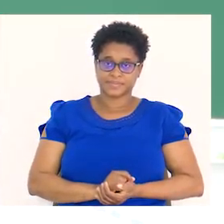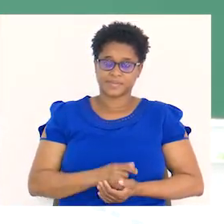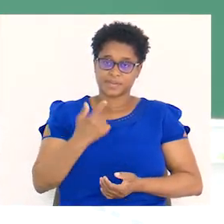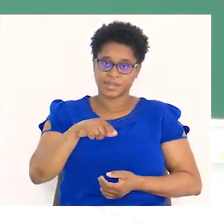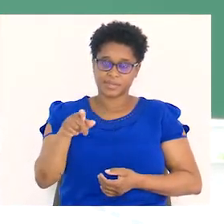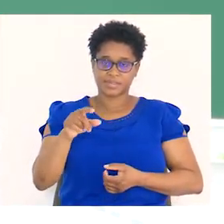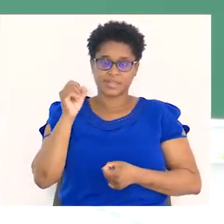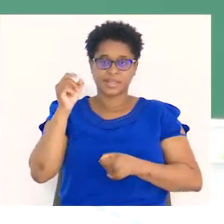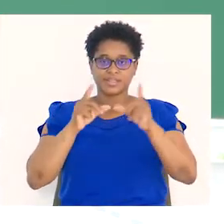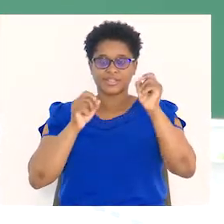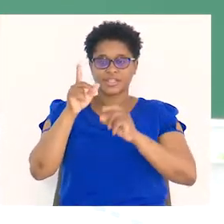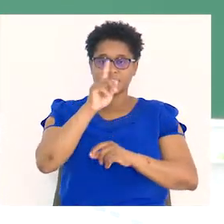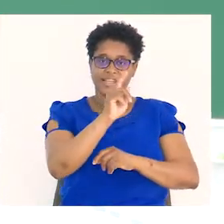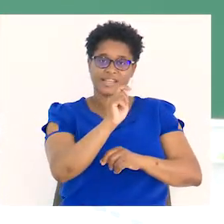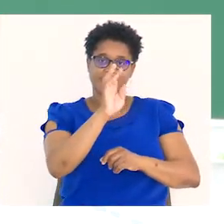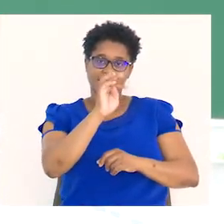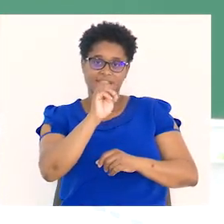Temos a estrela